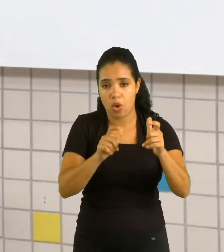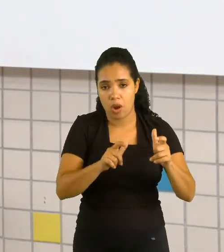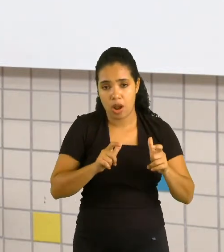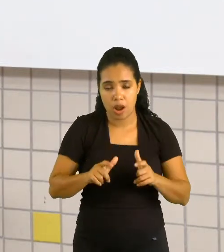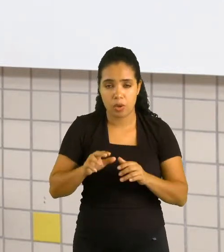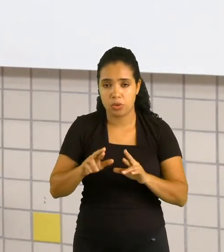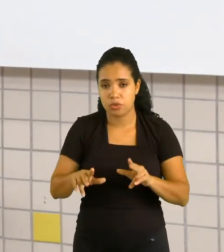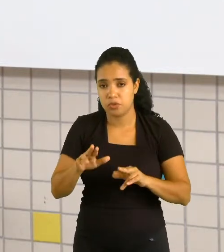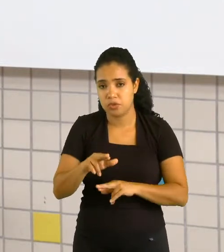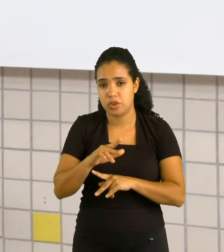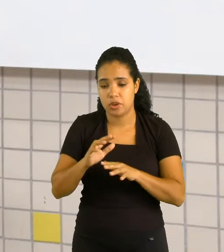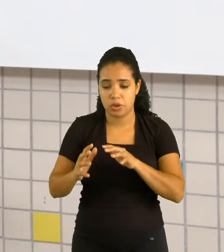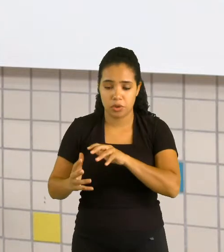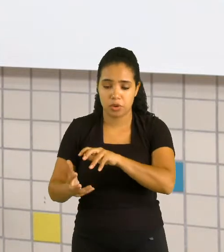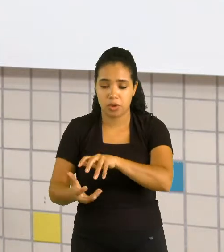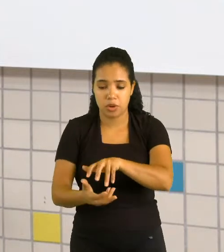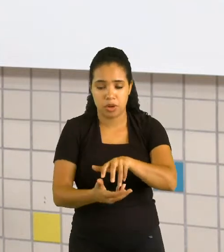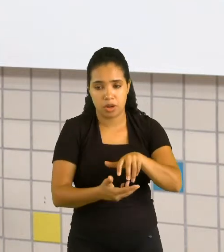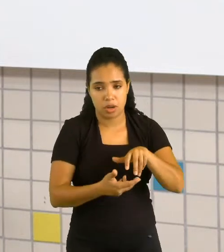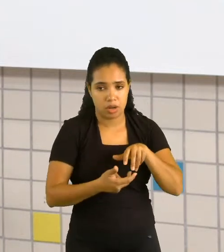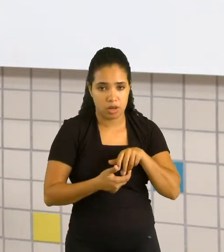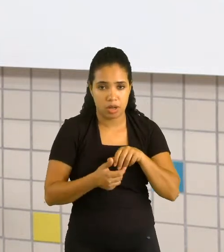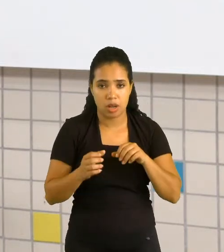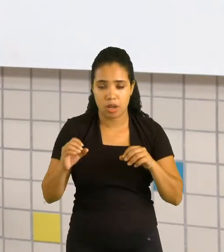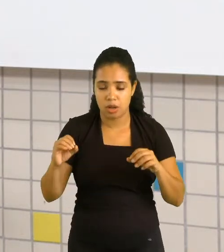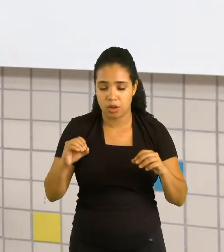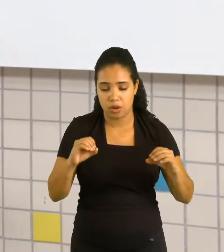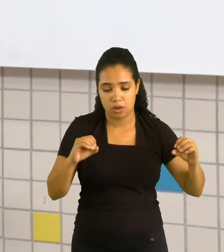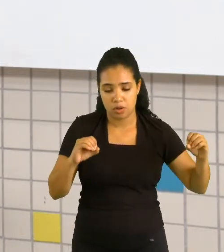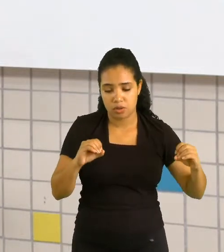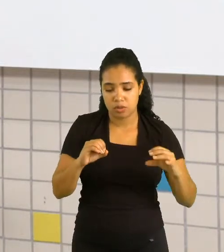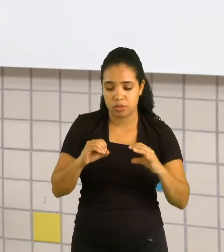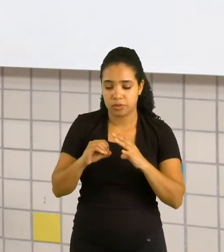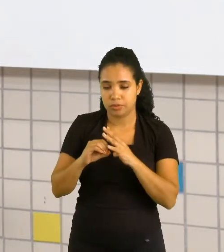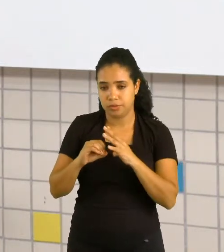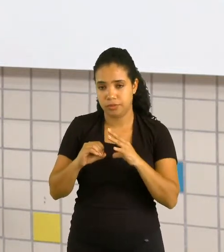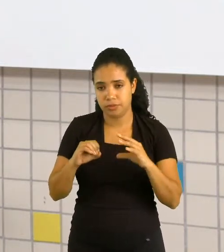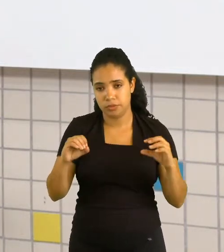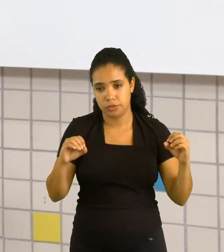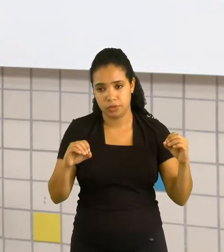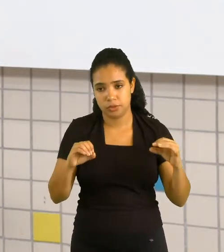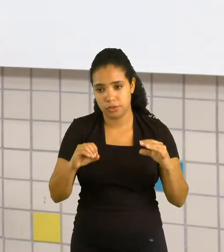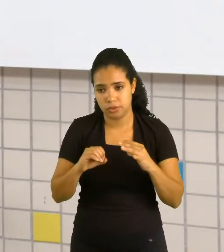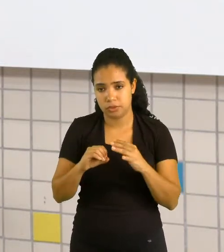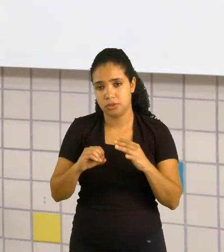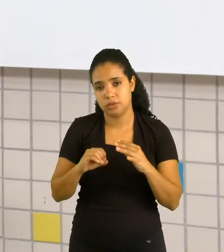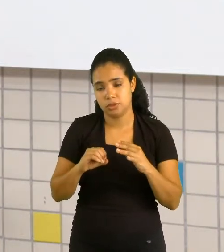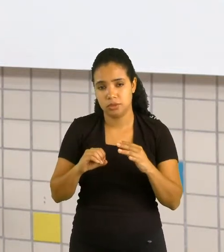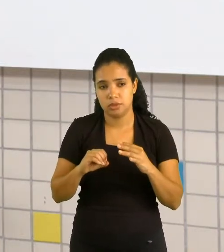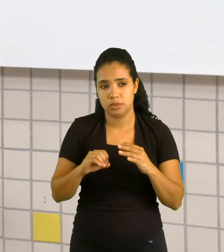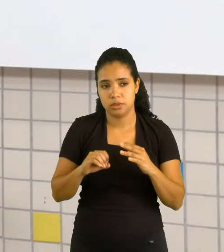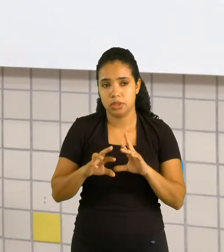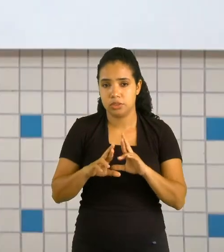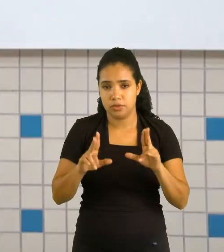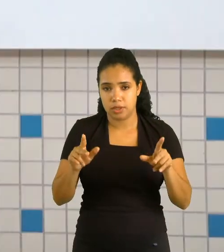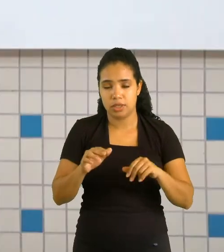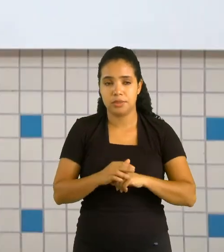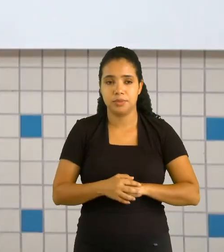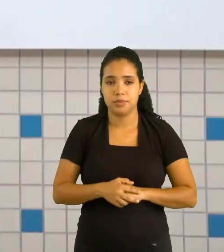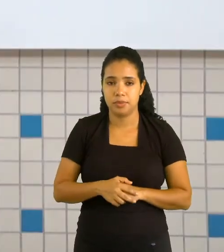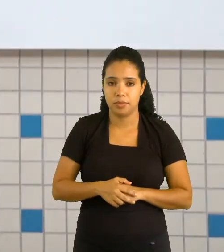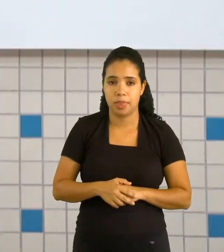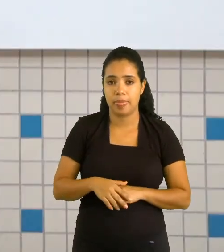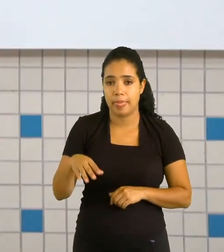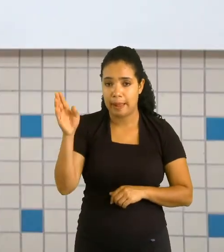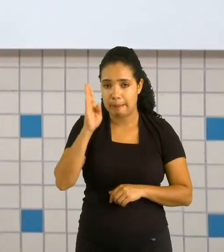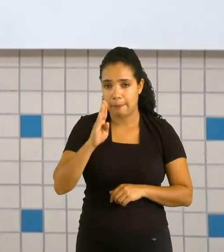Terra e o Sol está, a inclinação da Terra em relação ao Sol está diferente. No Brasil,